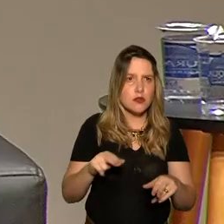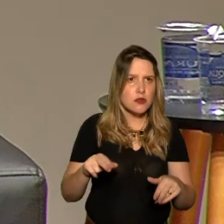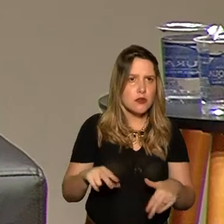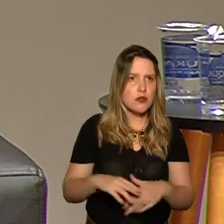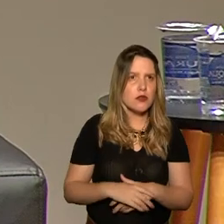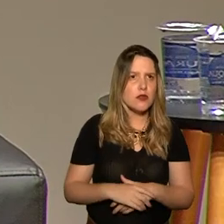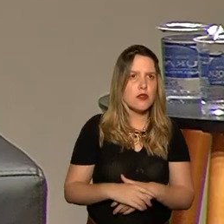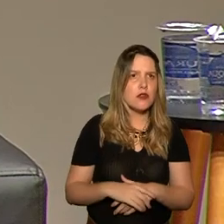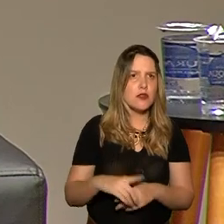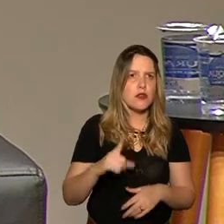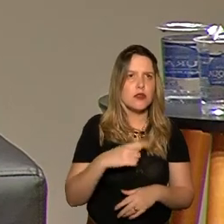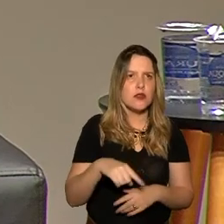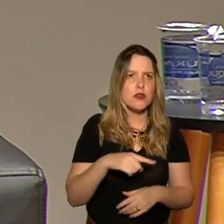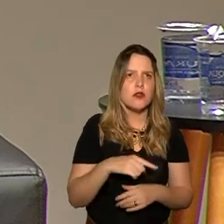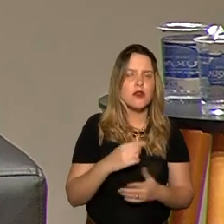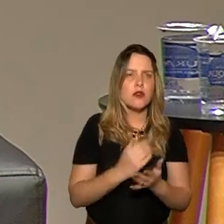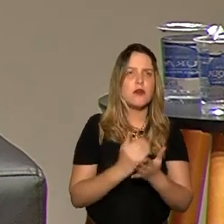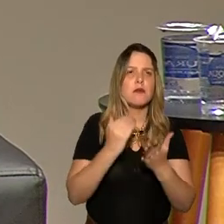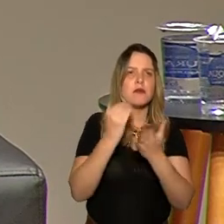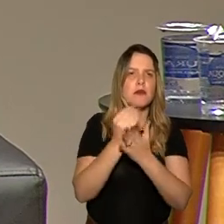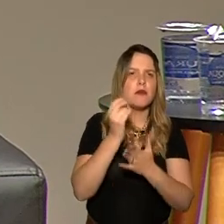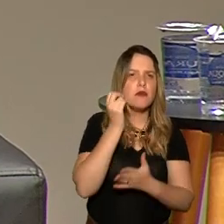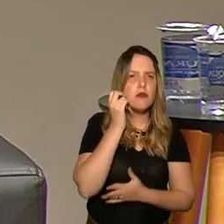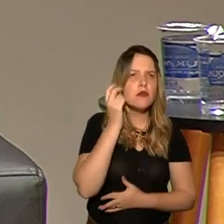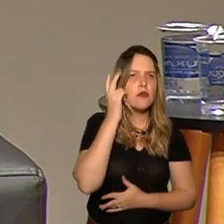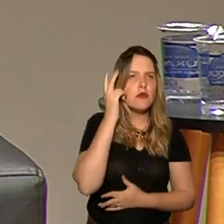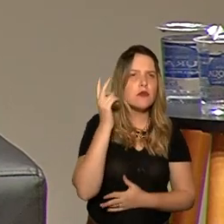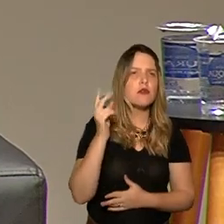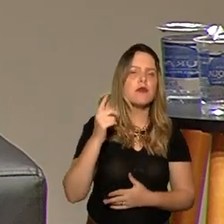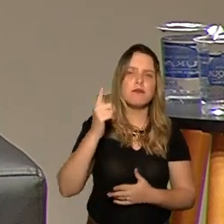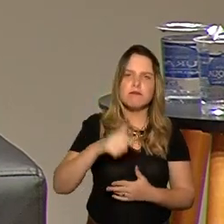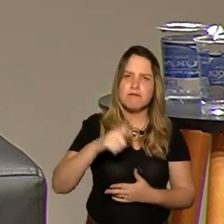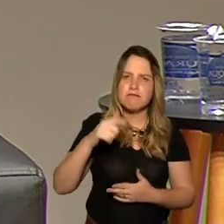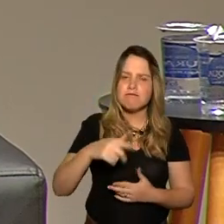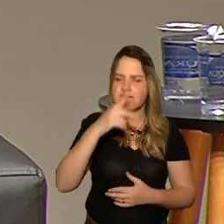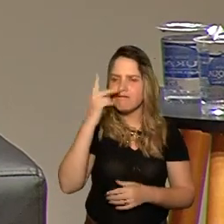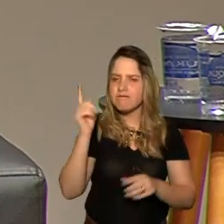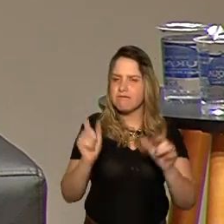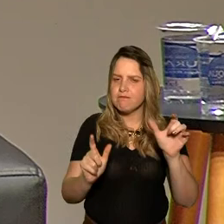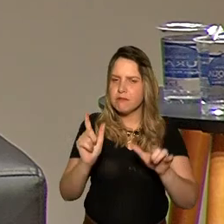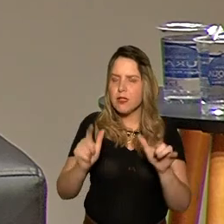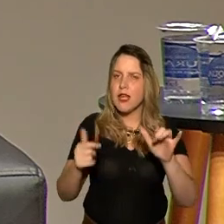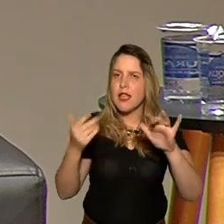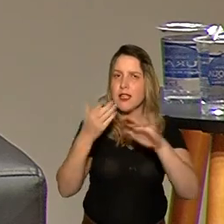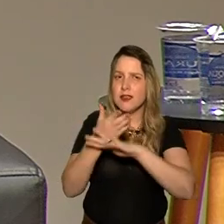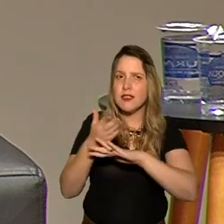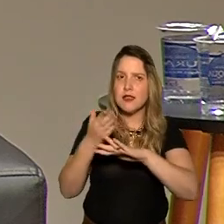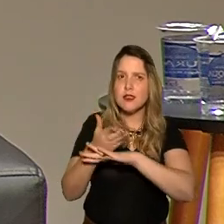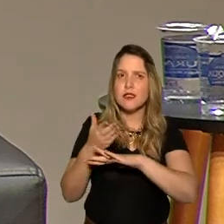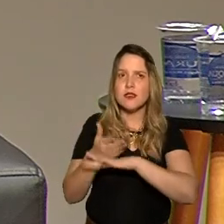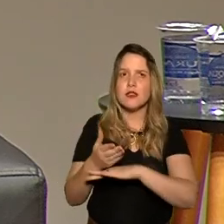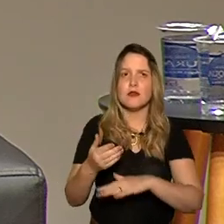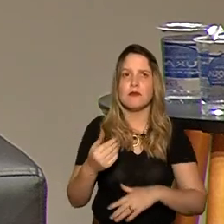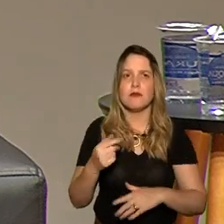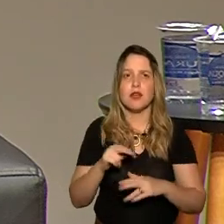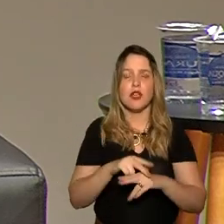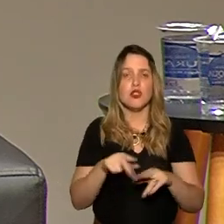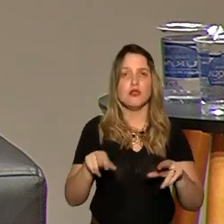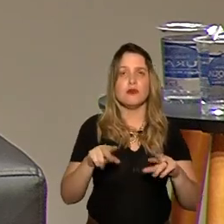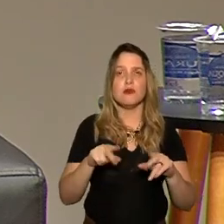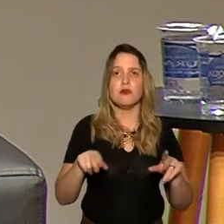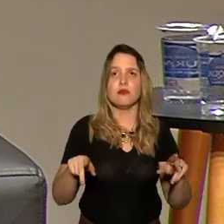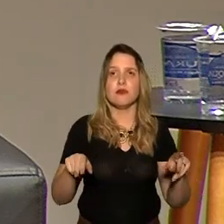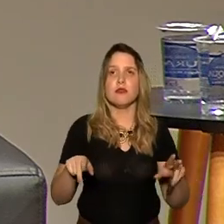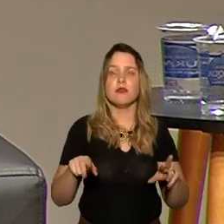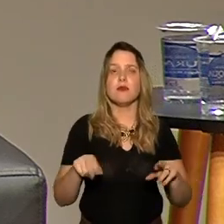o instituição cultural como mais um vetor um determinado Território que é diferente de pensar